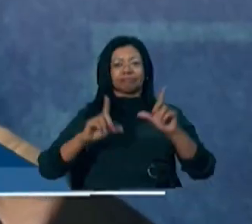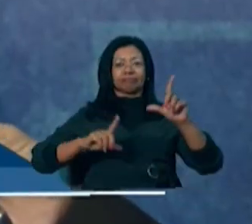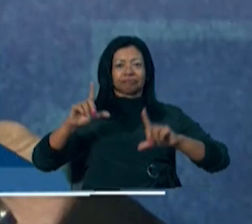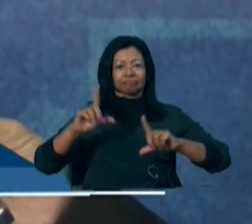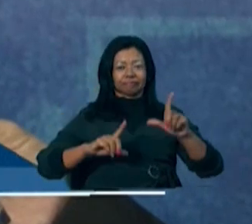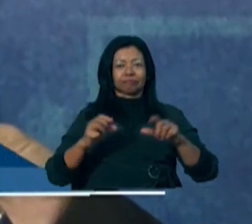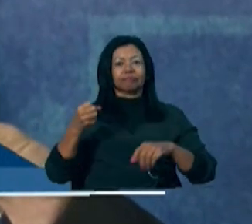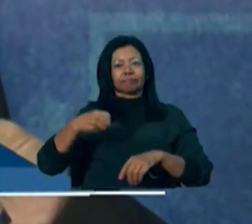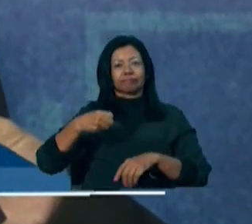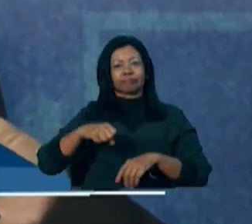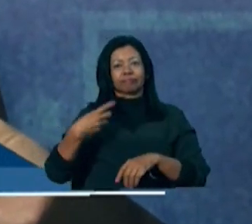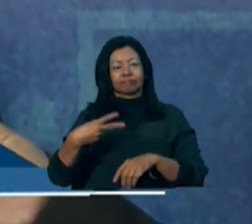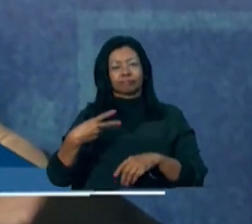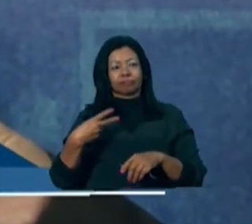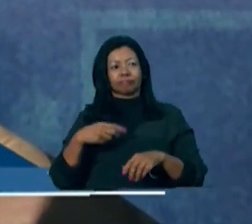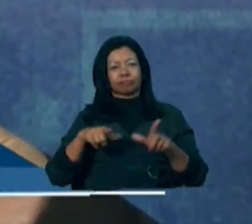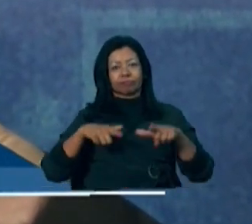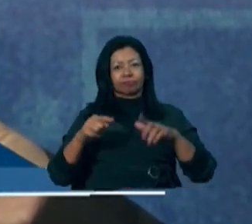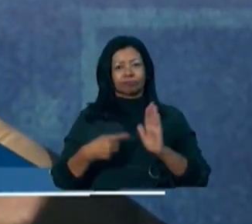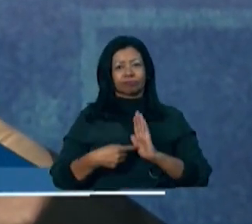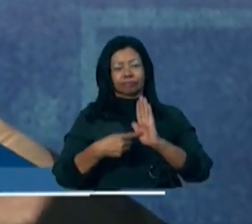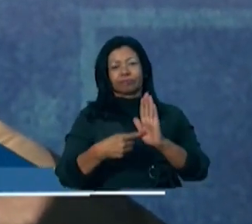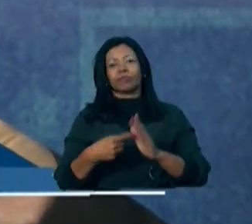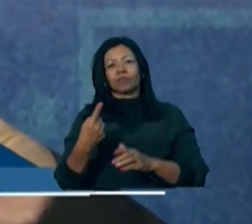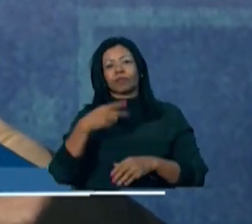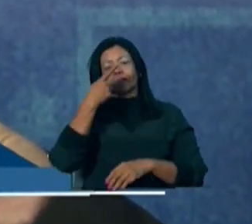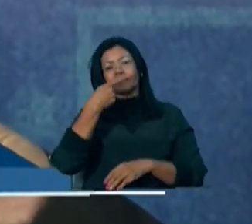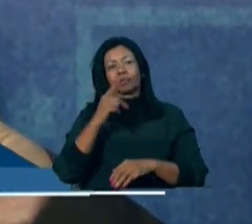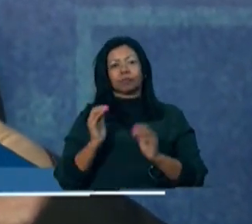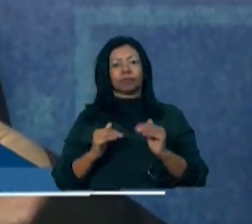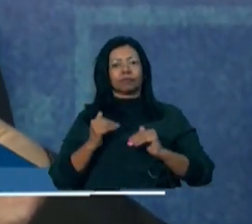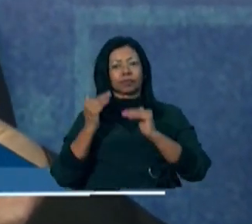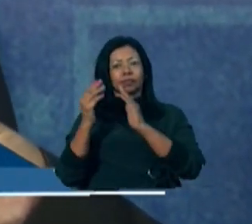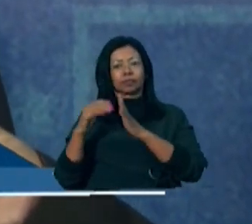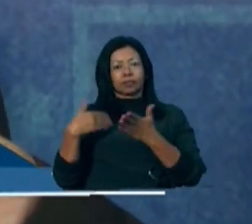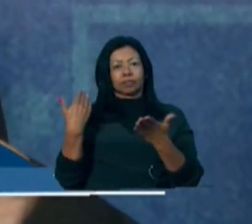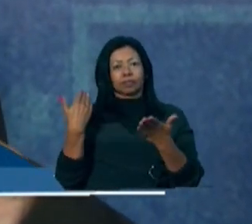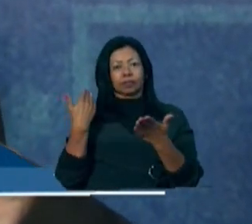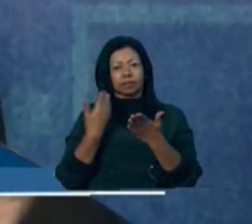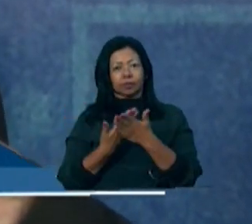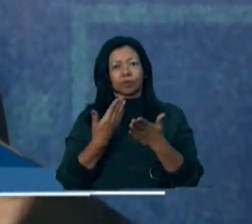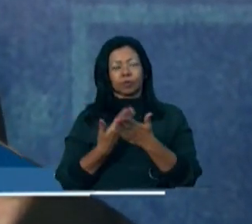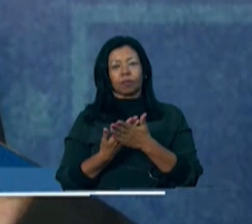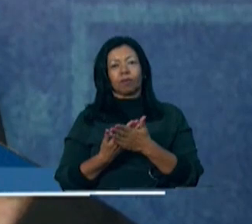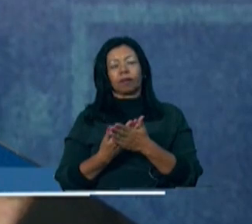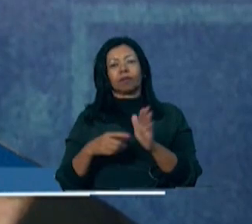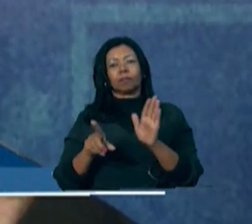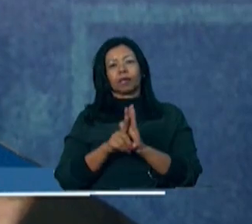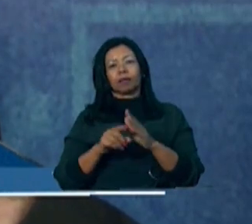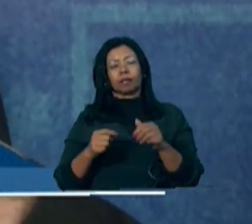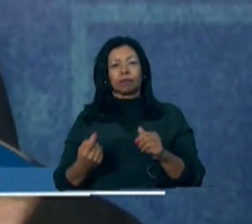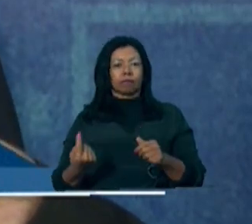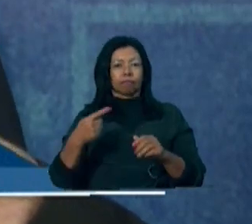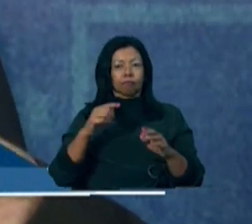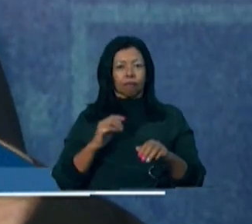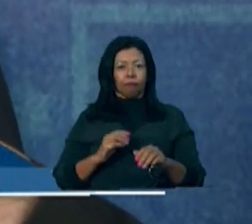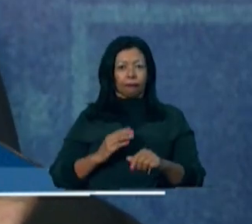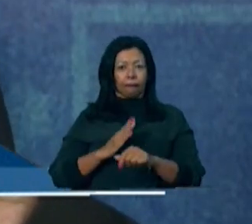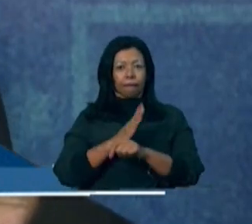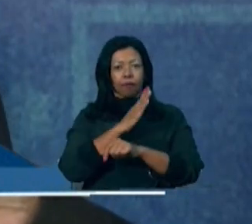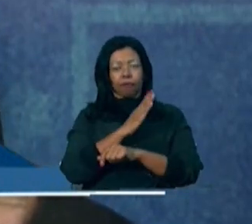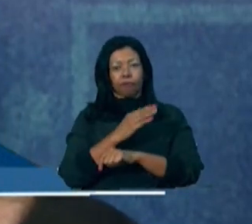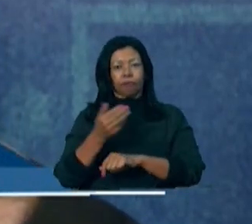Sim foram dois requerimentos apresentados um que trata sobre o avance escola que é uma lei que a câmara aprovou Desde o ano passado